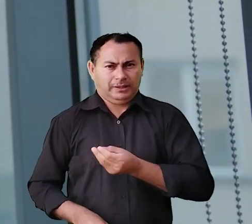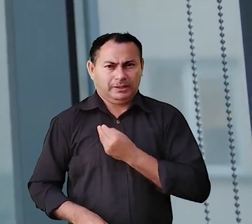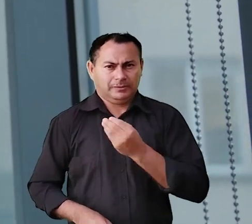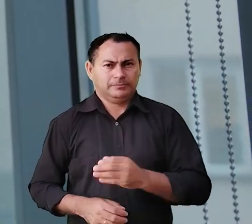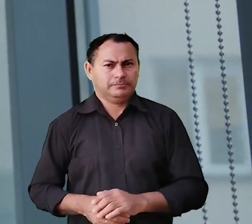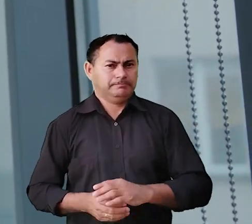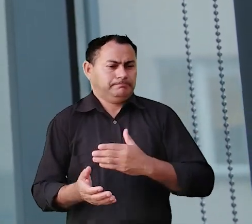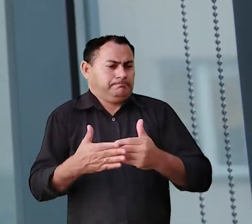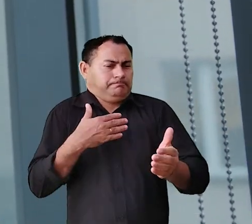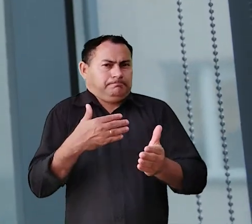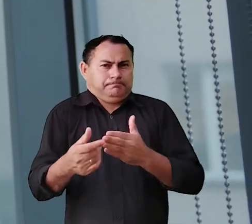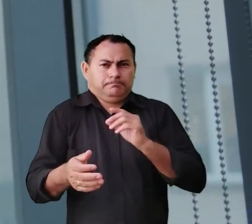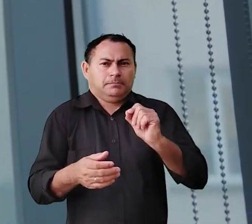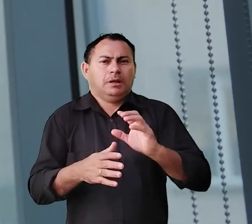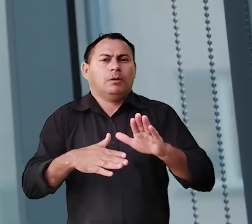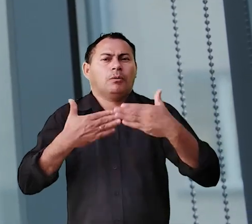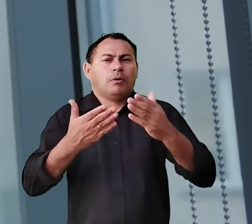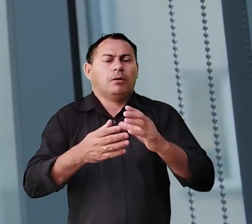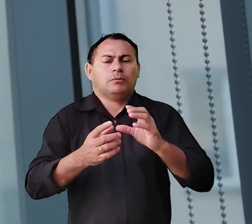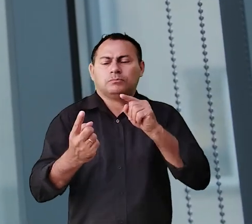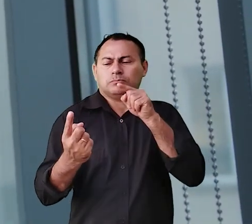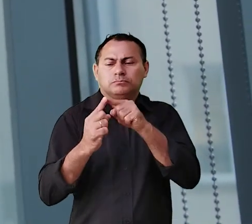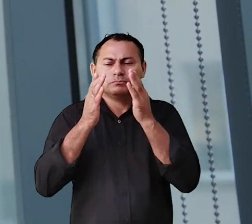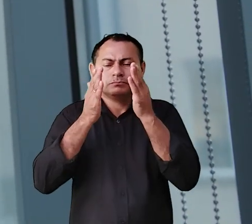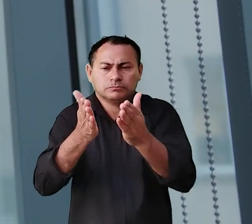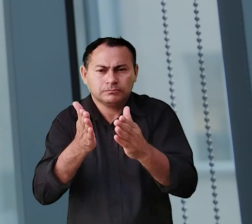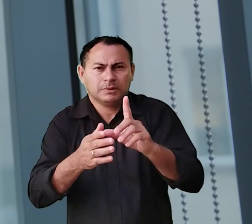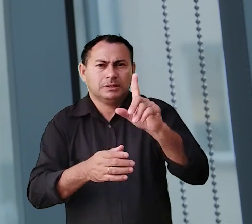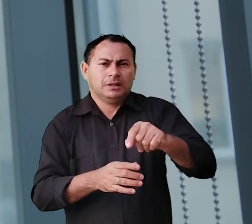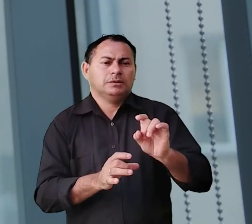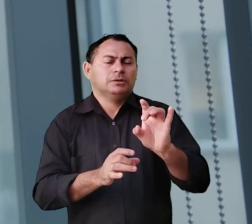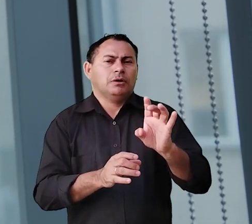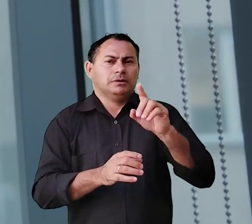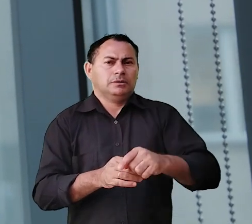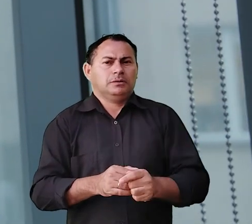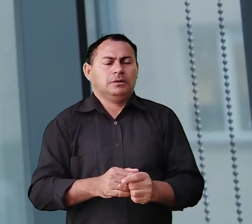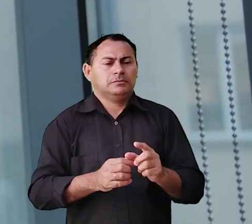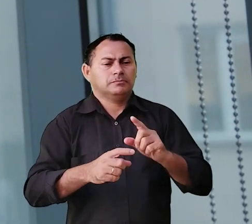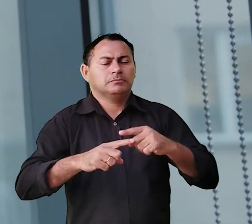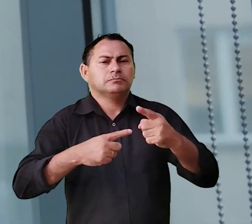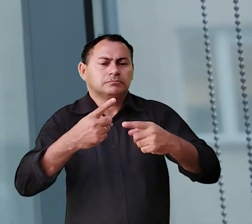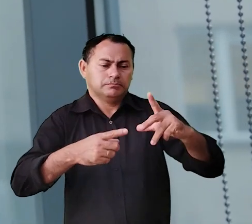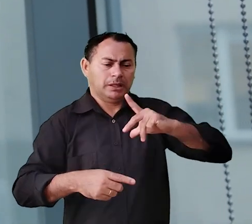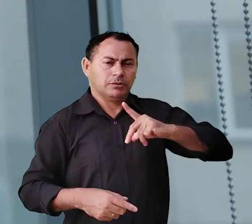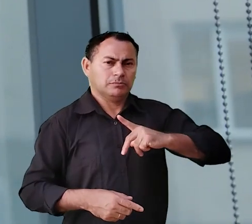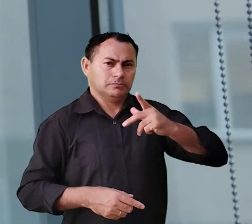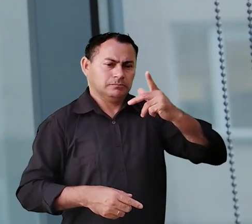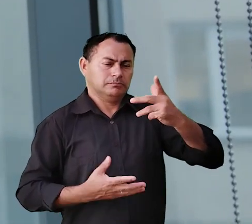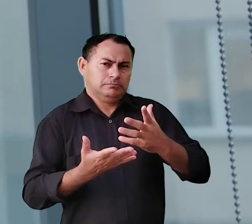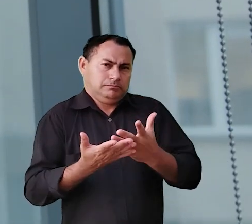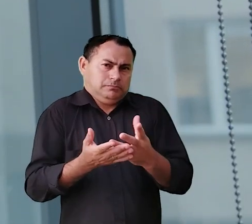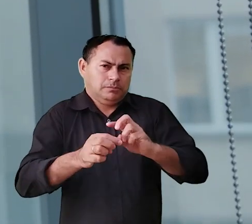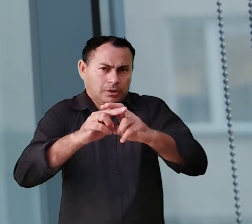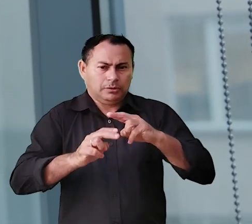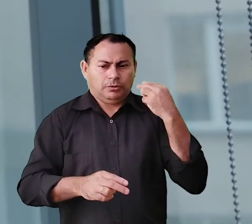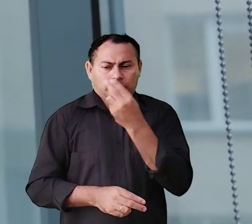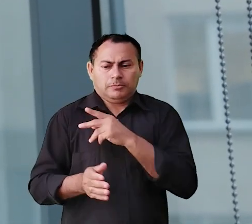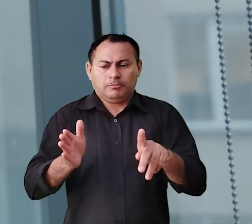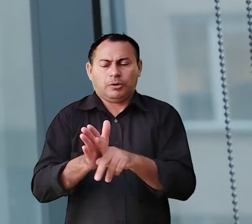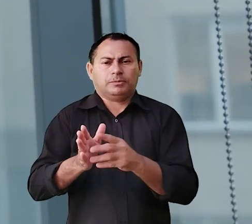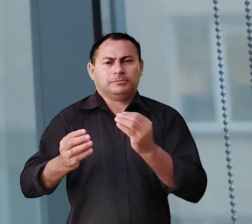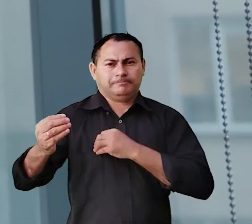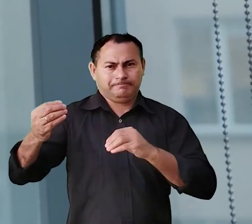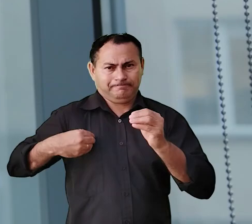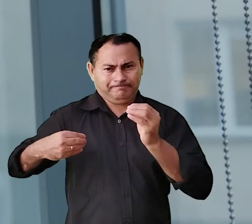nossa vida, não interessa quão caótica ela esteja, exceto no caso de consequências pessoais, por causa dos